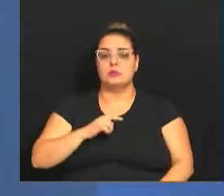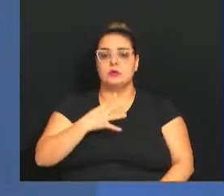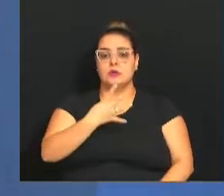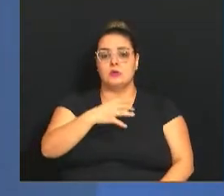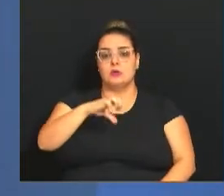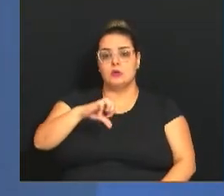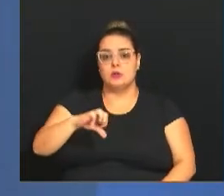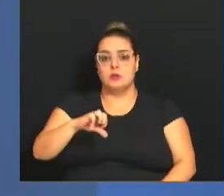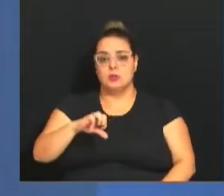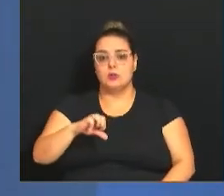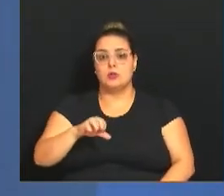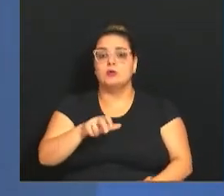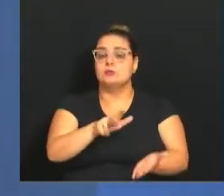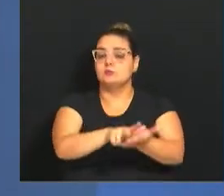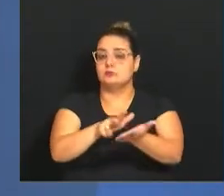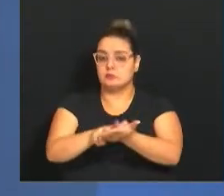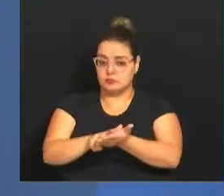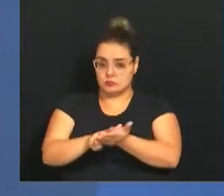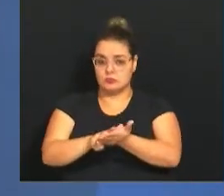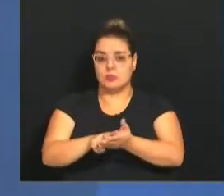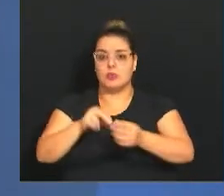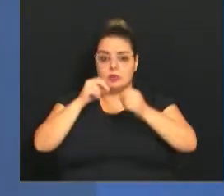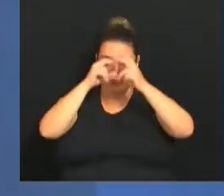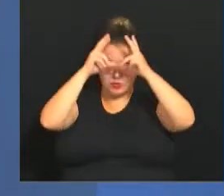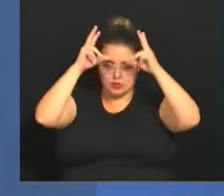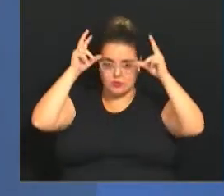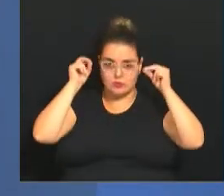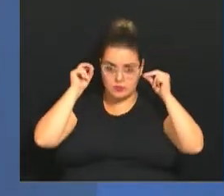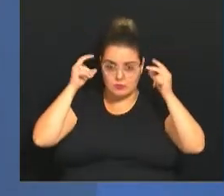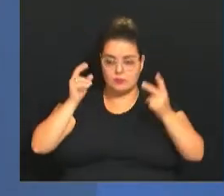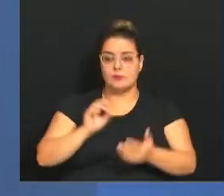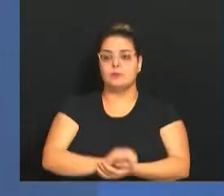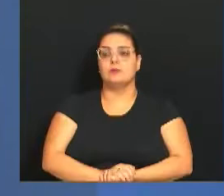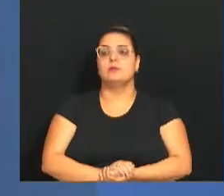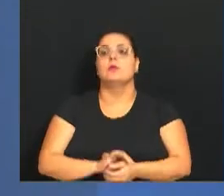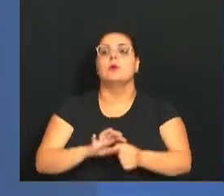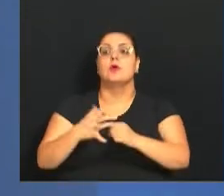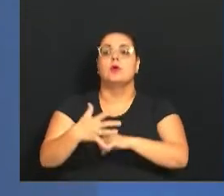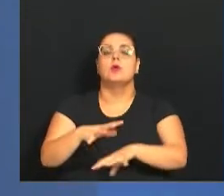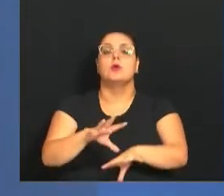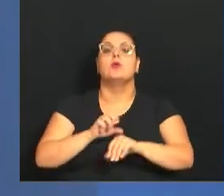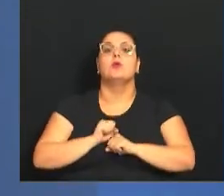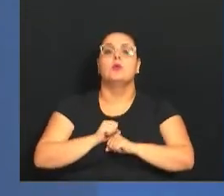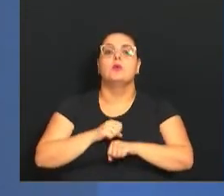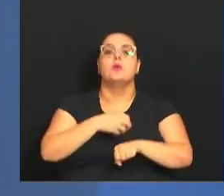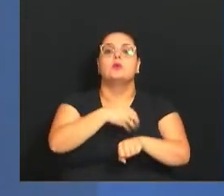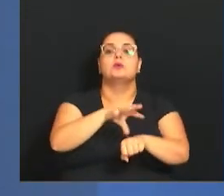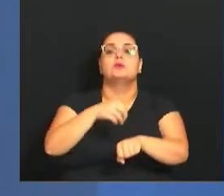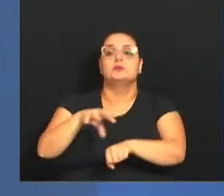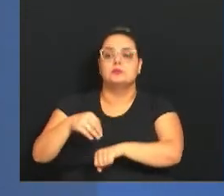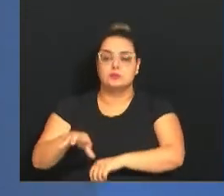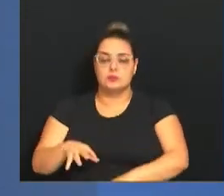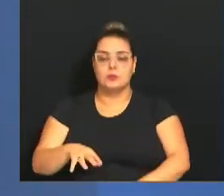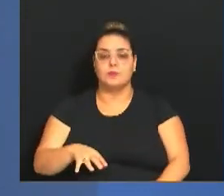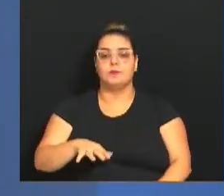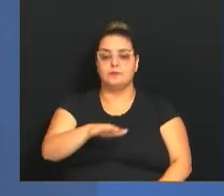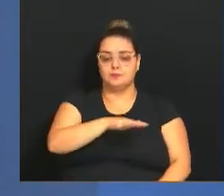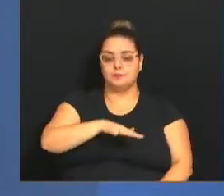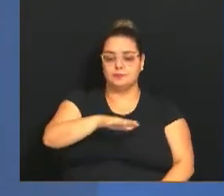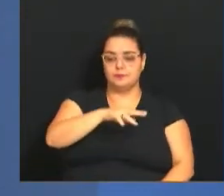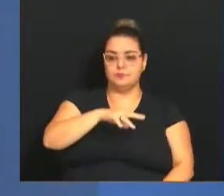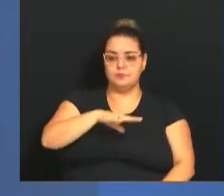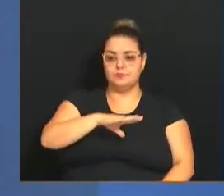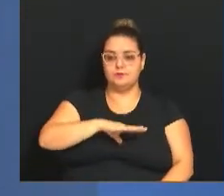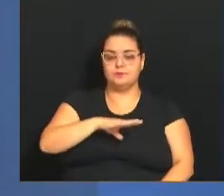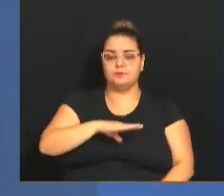49 internados em leitos de enfermaria. E os leitos de UTI Covid são distribuídos da seguinte forma. Na rede municipal Dr. Mário